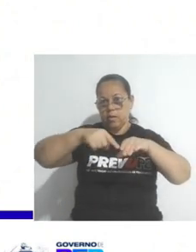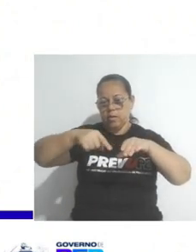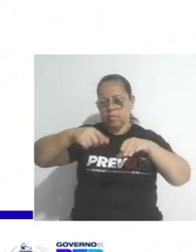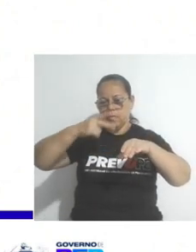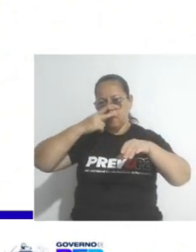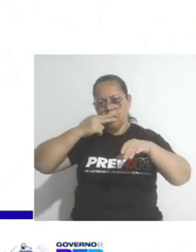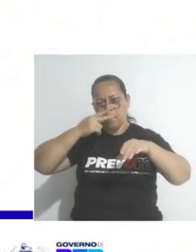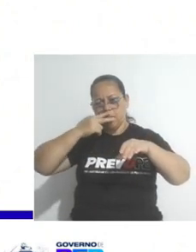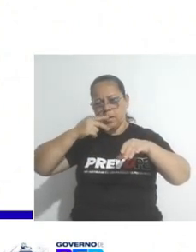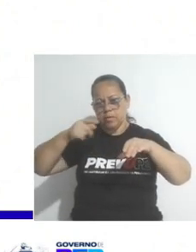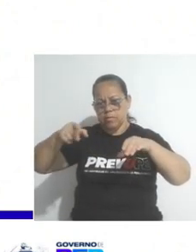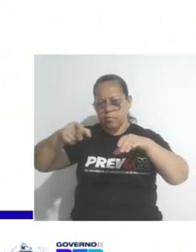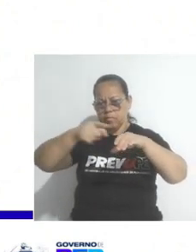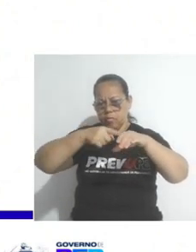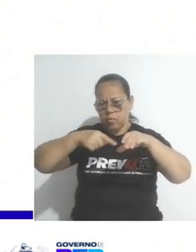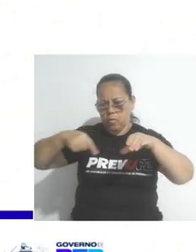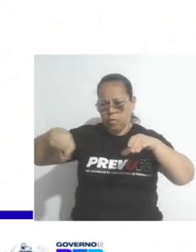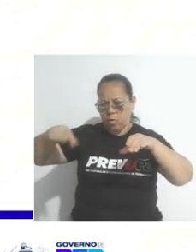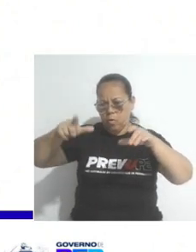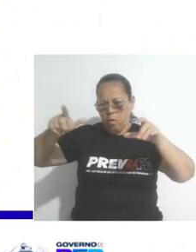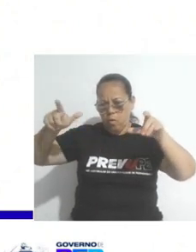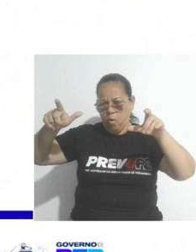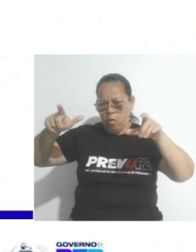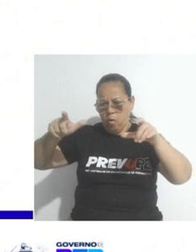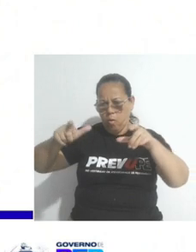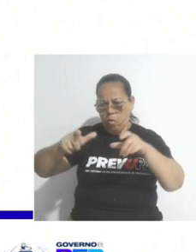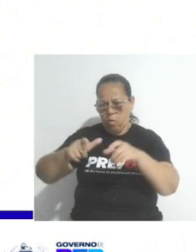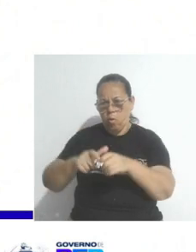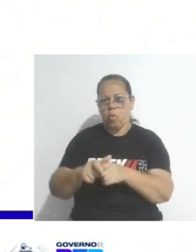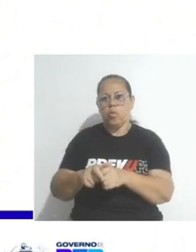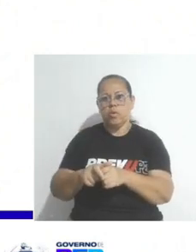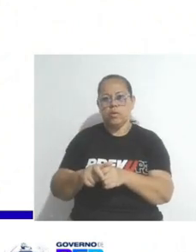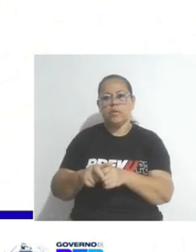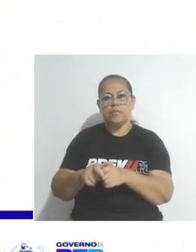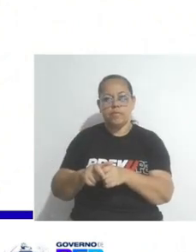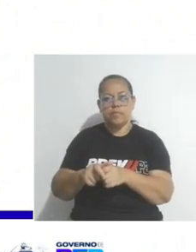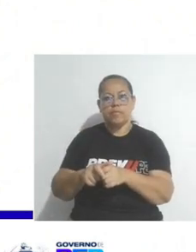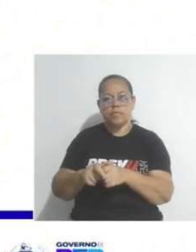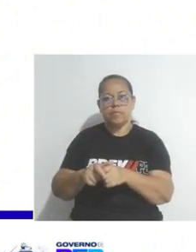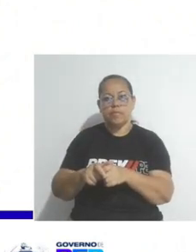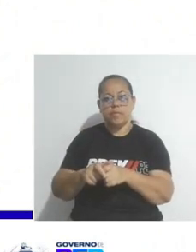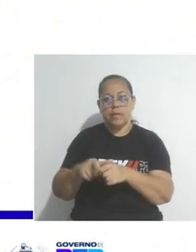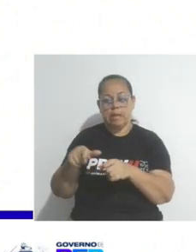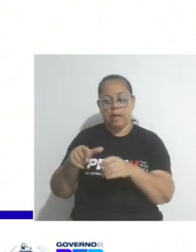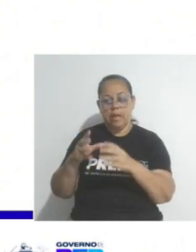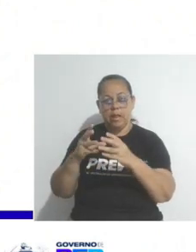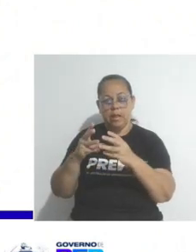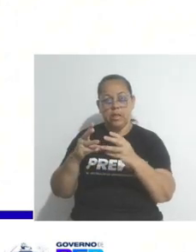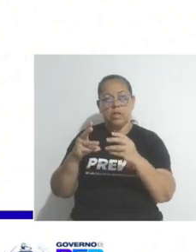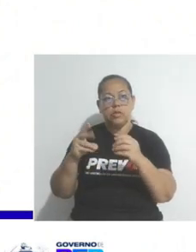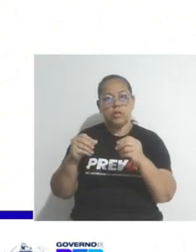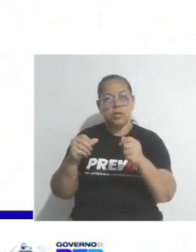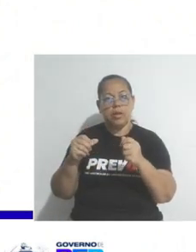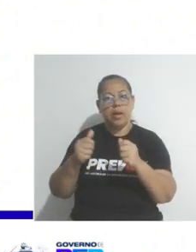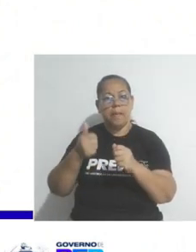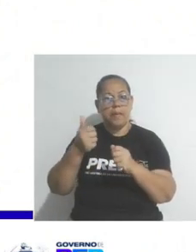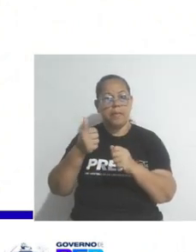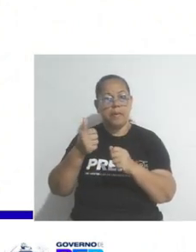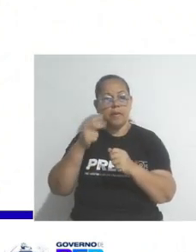forma de um funil dolina de dissolução que é a primeira que nós vimos